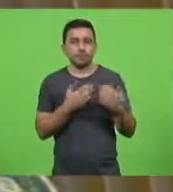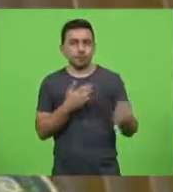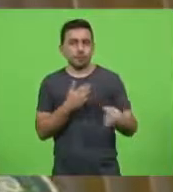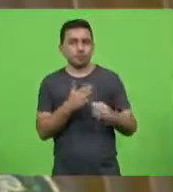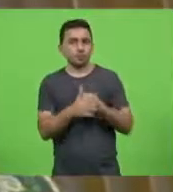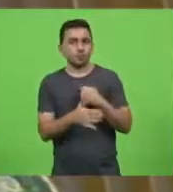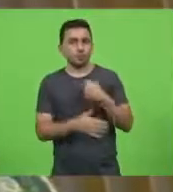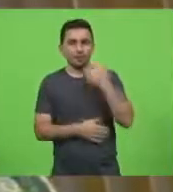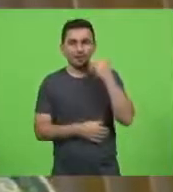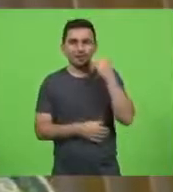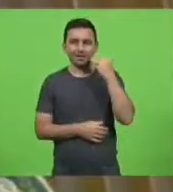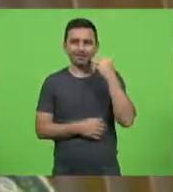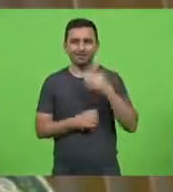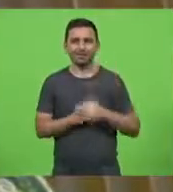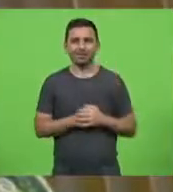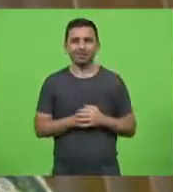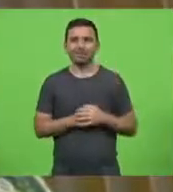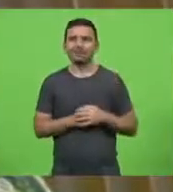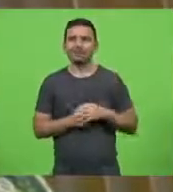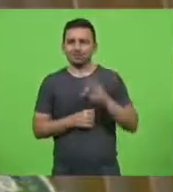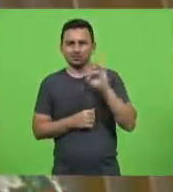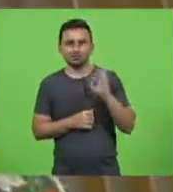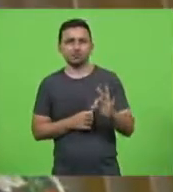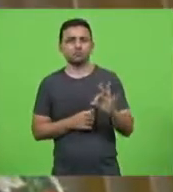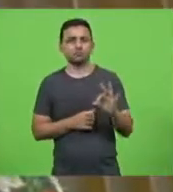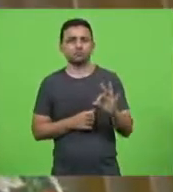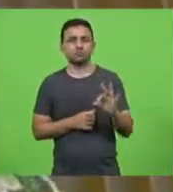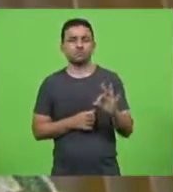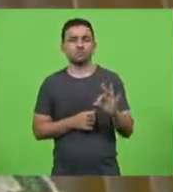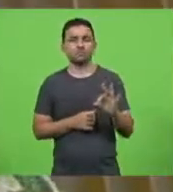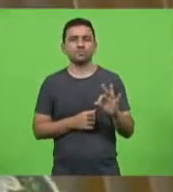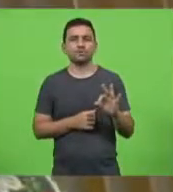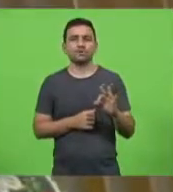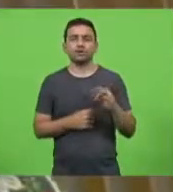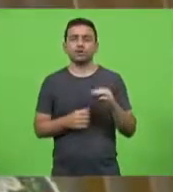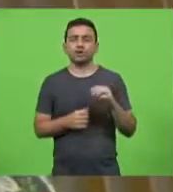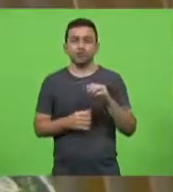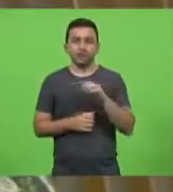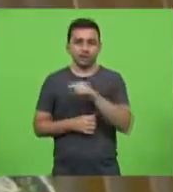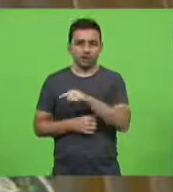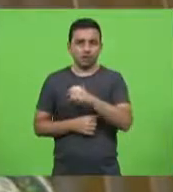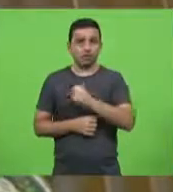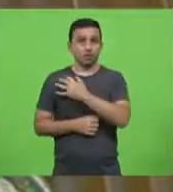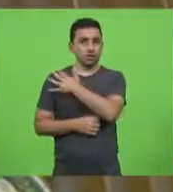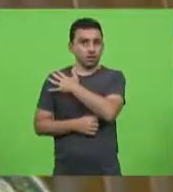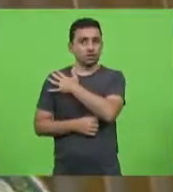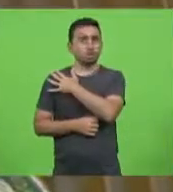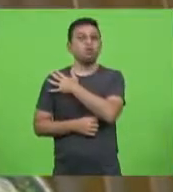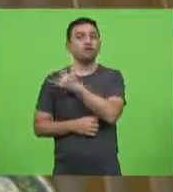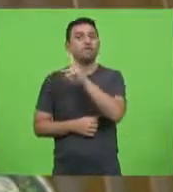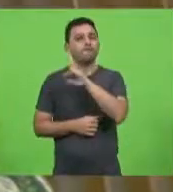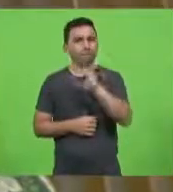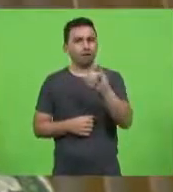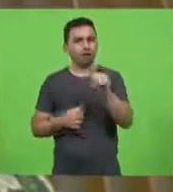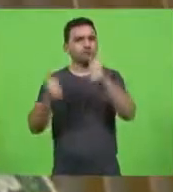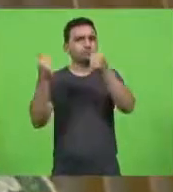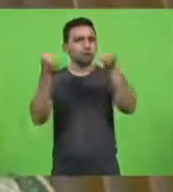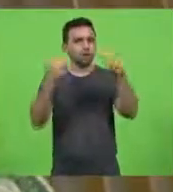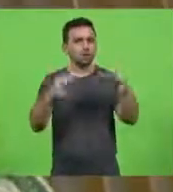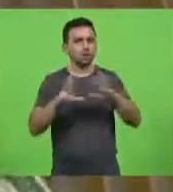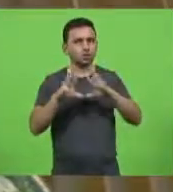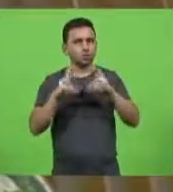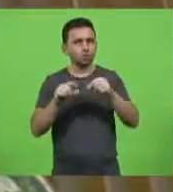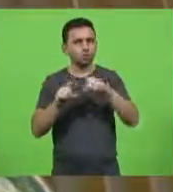Marlene, né, a senhora pode ter certeza que o comandante Dionei vai repassar esses indicadores para os senhores assim